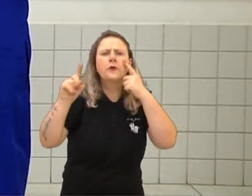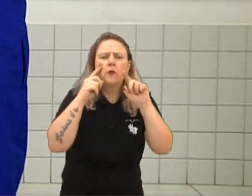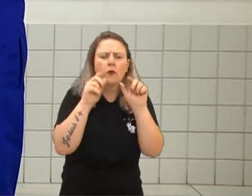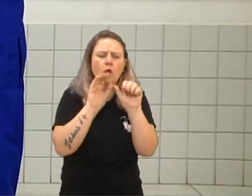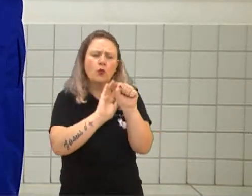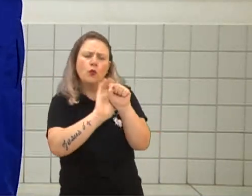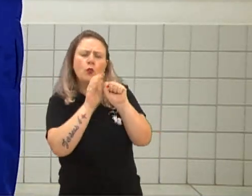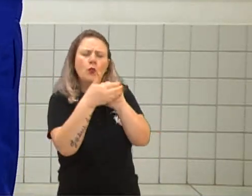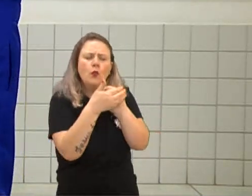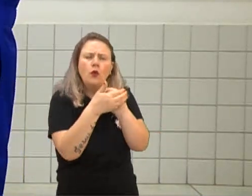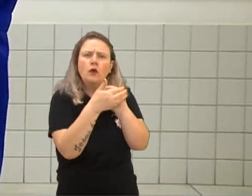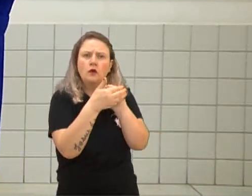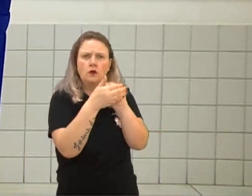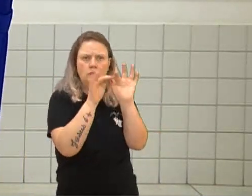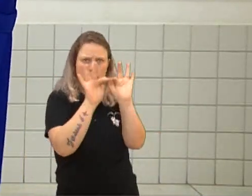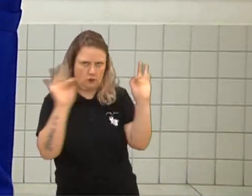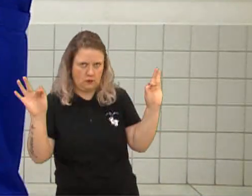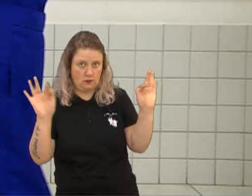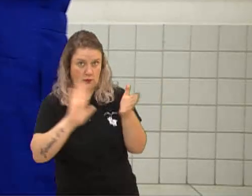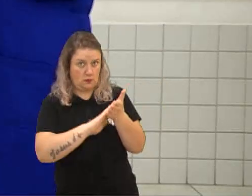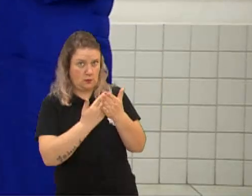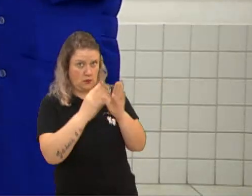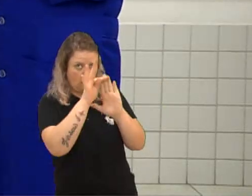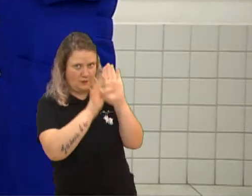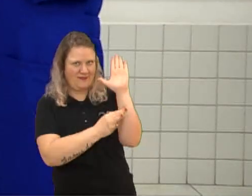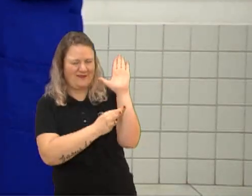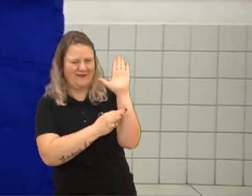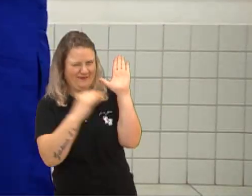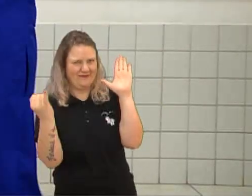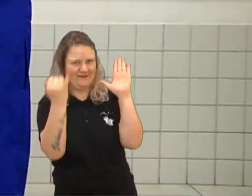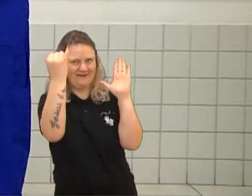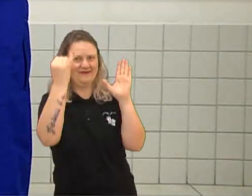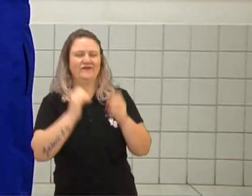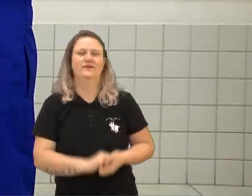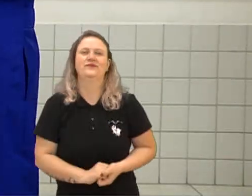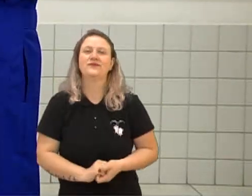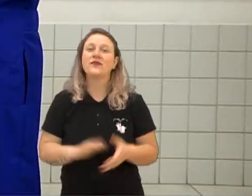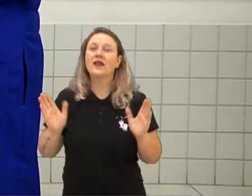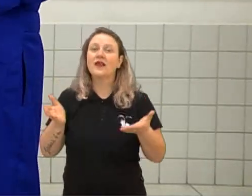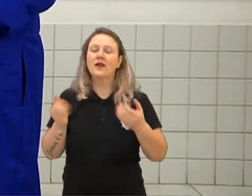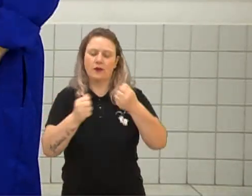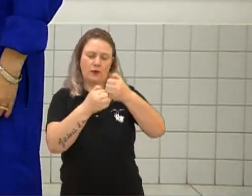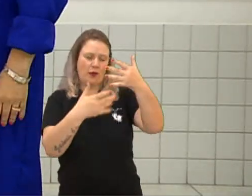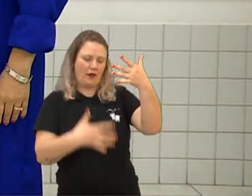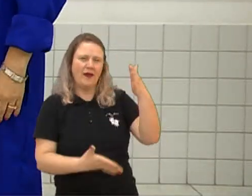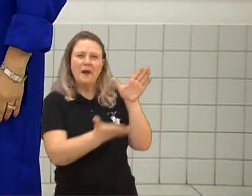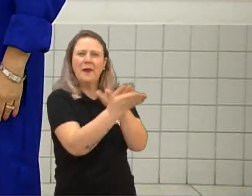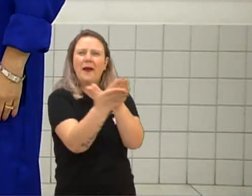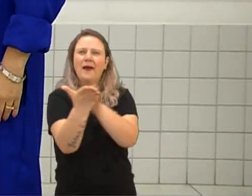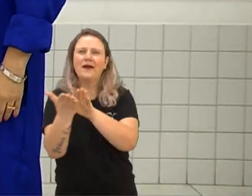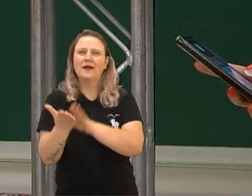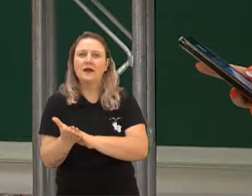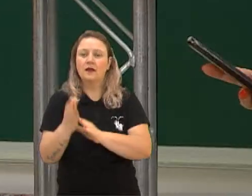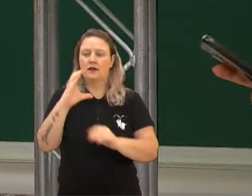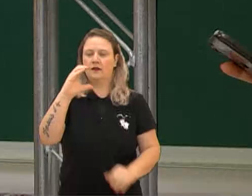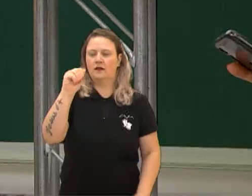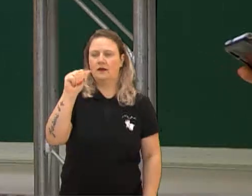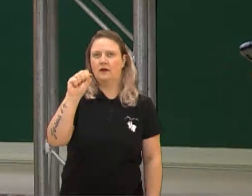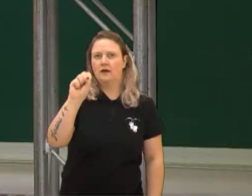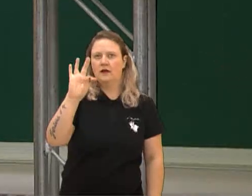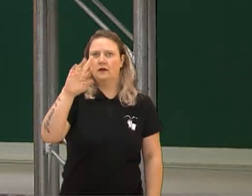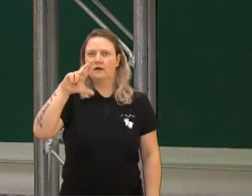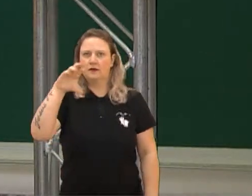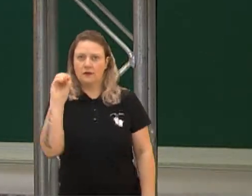porque vale para a interpretação de texto. Muito bem. E ali, olha, pessoal, vamos mandar mais aí um salve para o pessoal de Castro. Né,